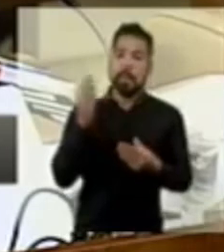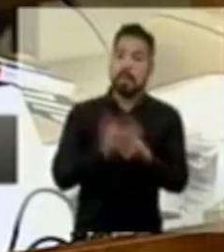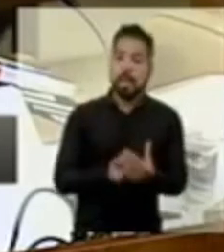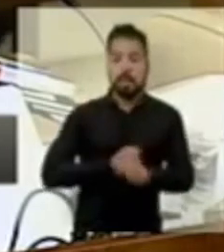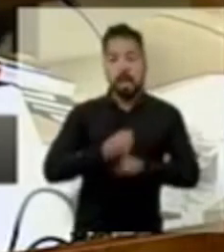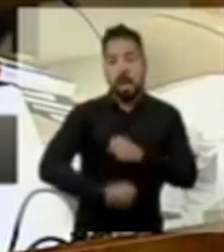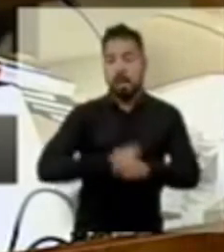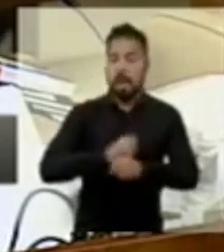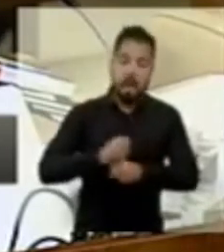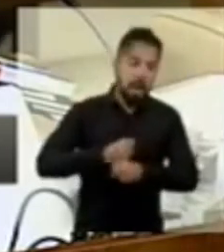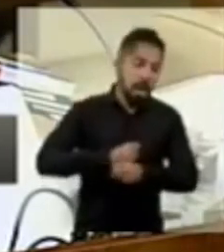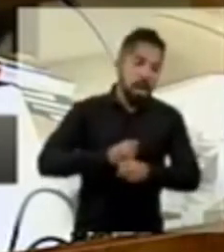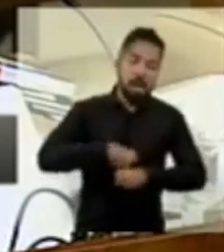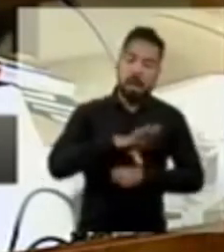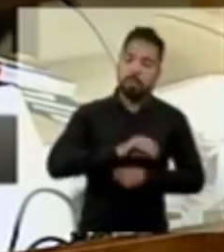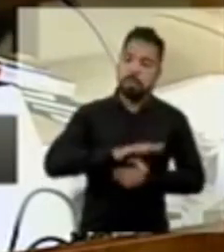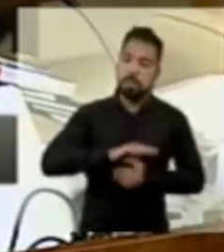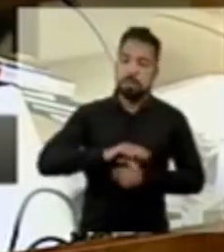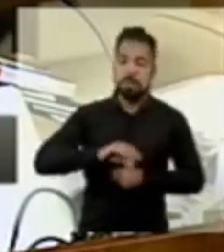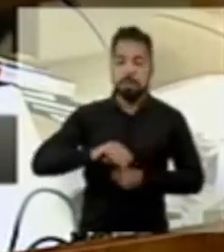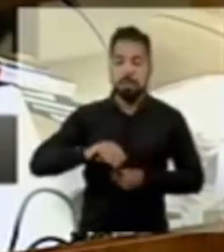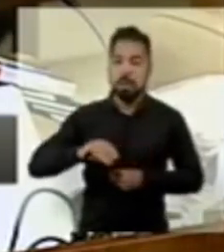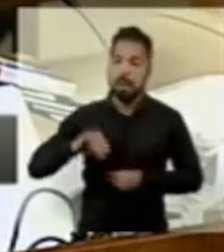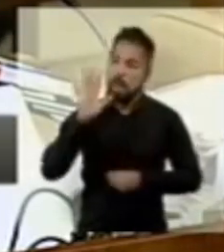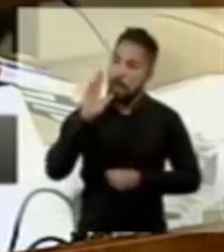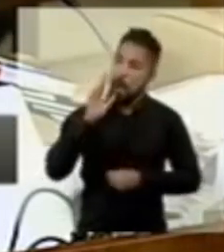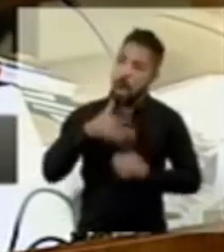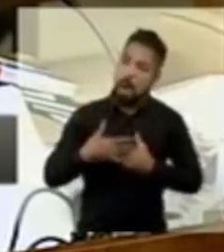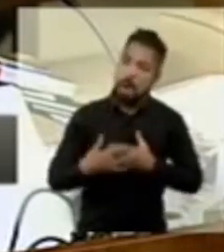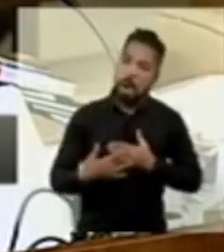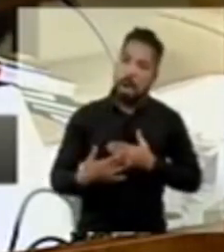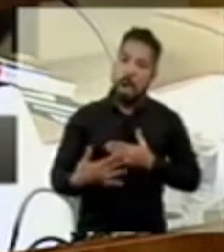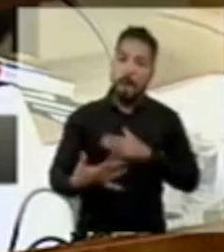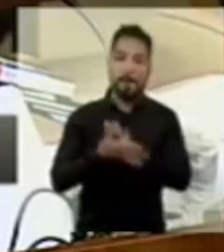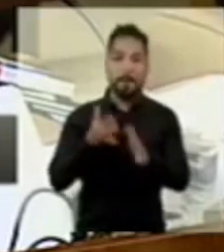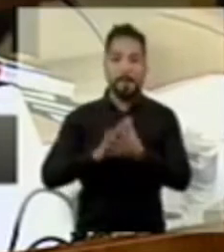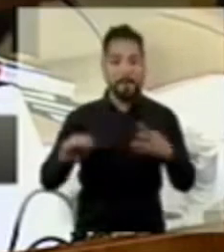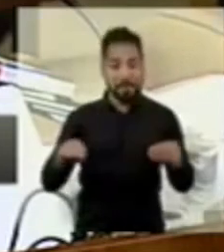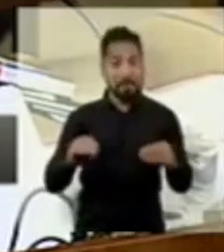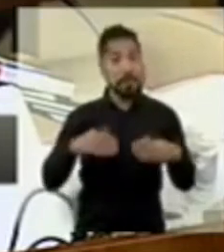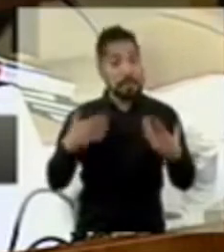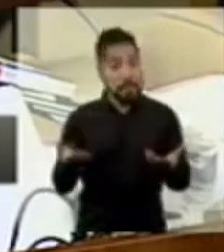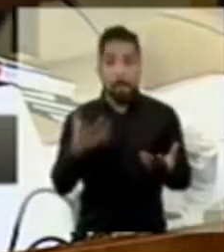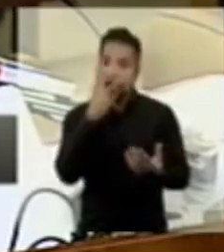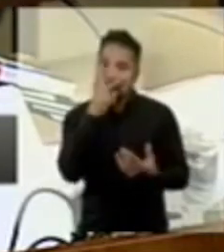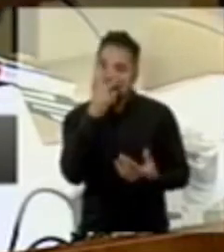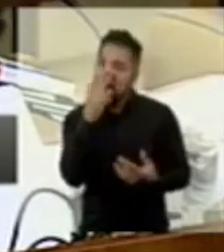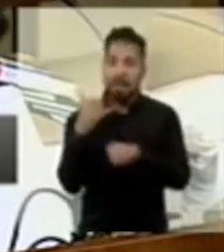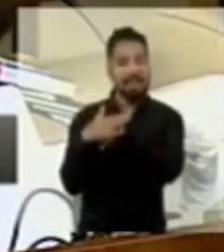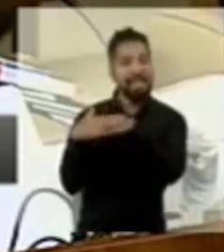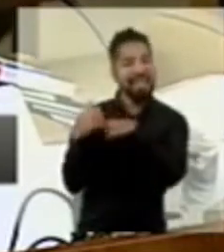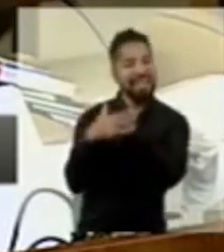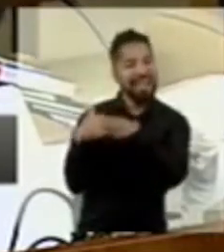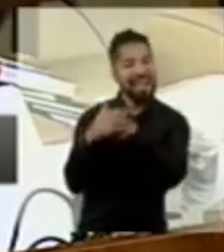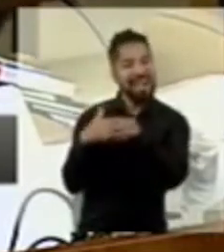longa demora até a punição adequada prescrição e impunidade constitui evidente proteção